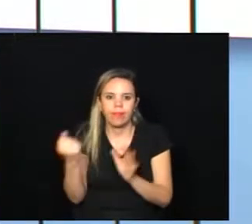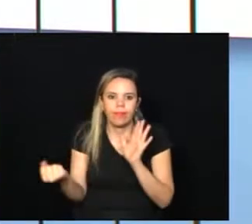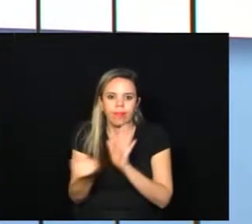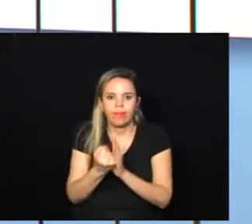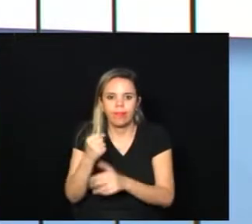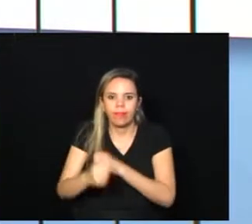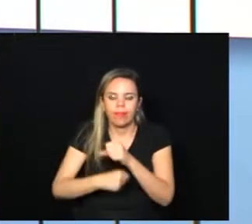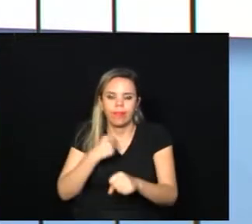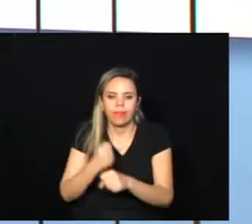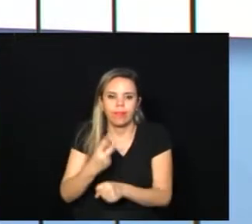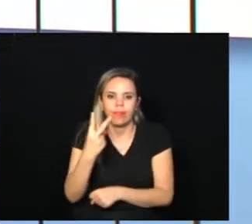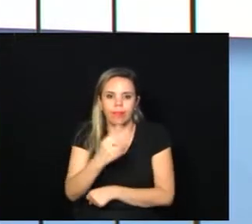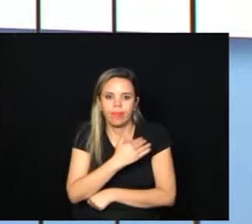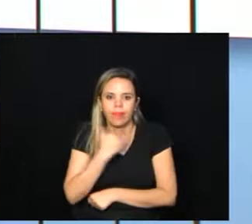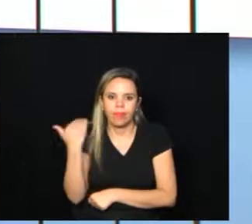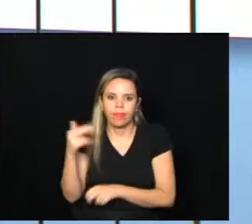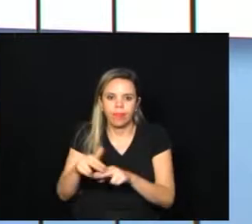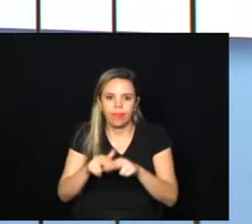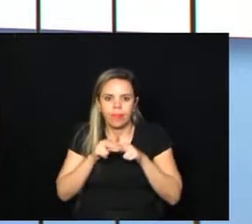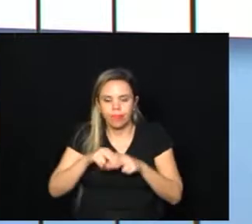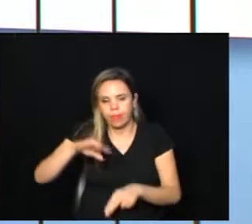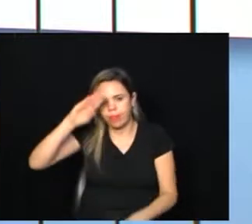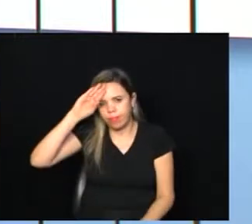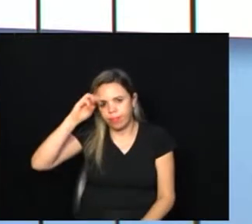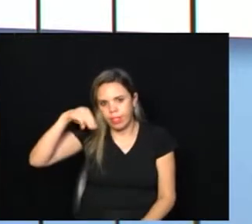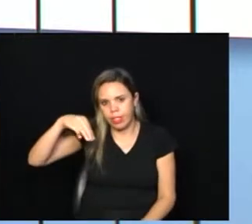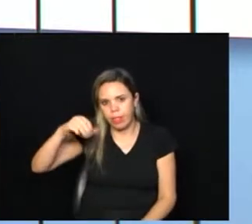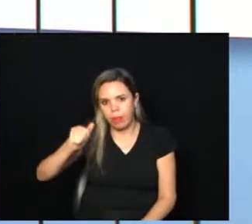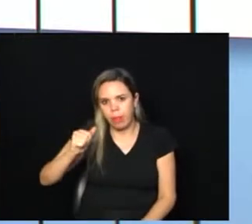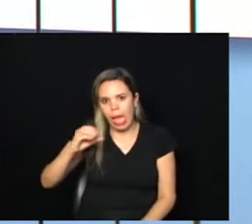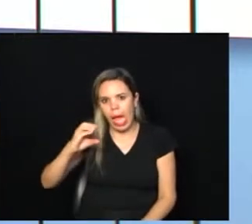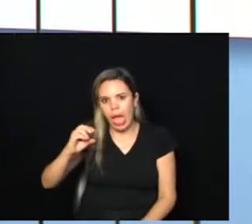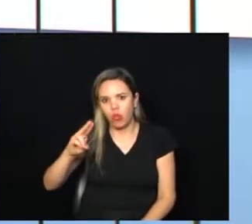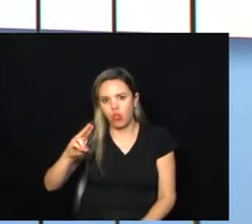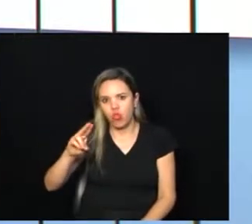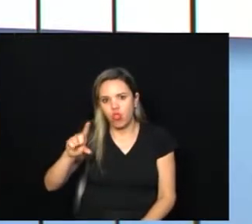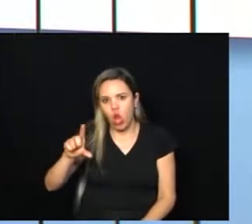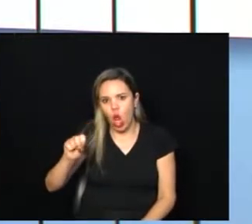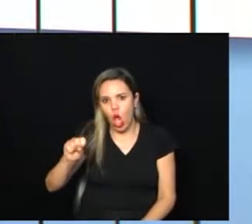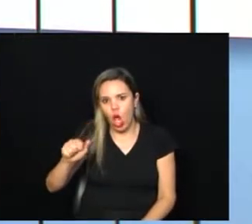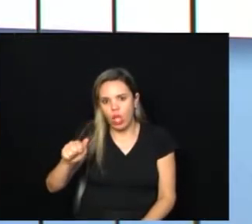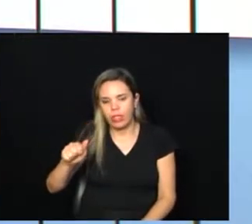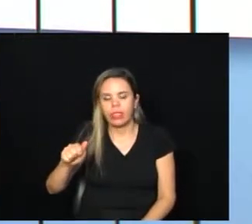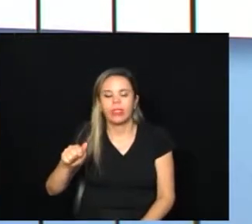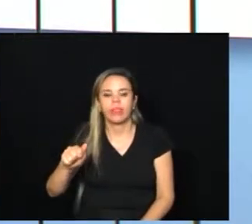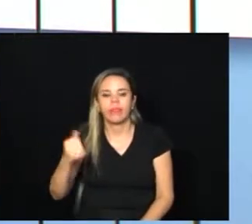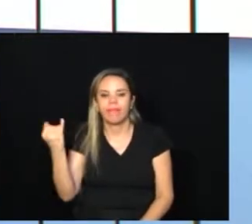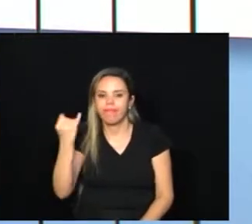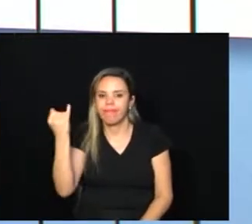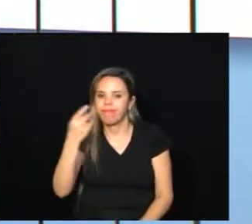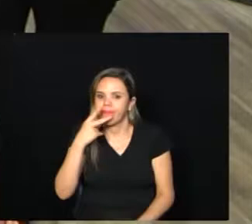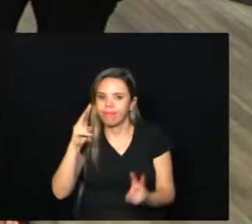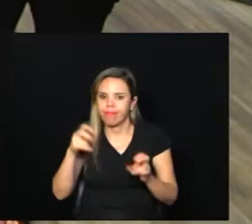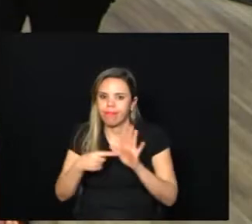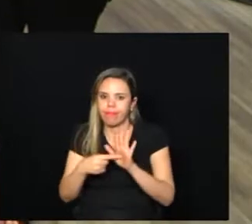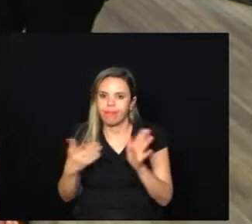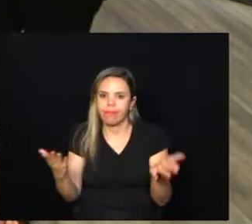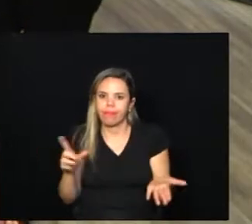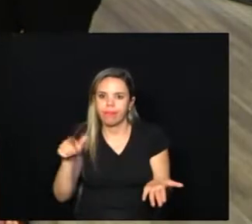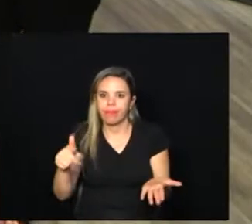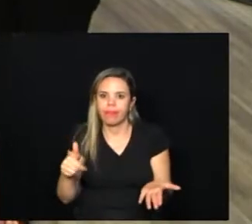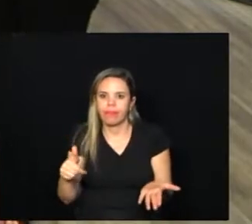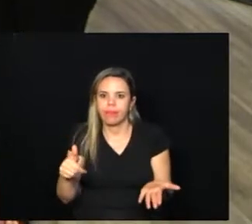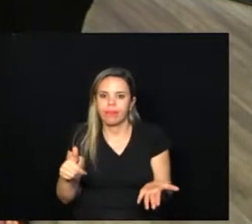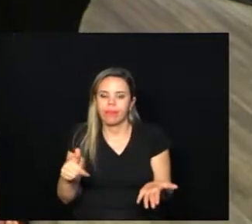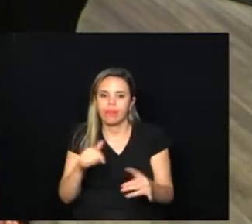esse ano 2 óbitos devido à febre maculosa. E esse assunto é de extrema importância, tanto que a gente vai mostrar, Gabriel, daqui a pouco